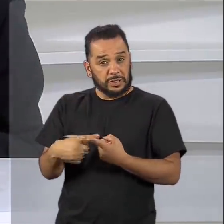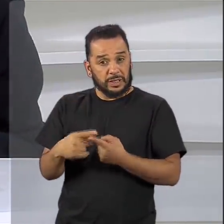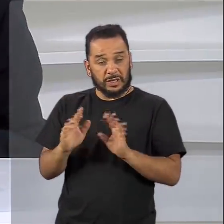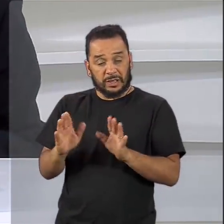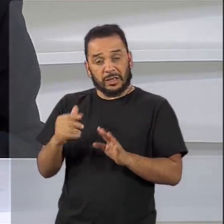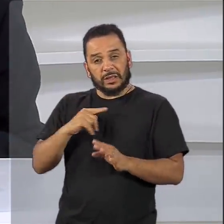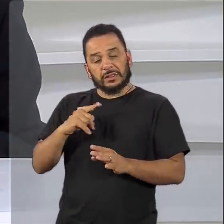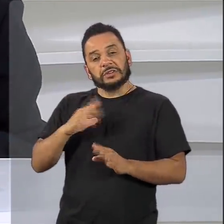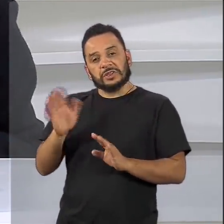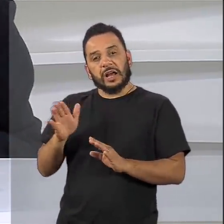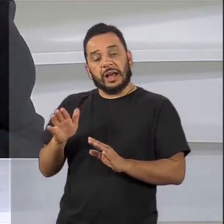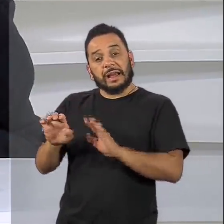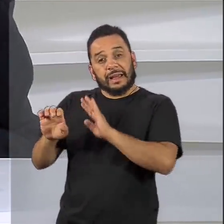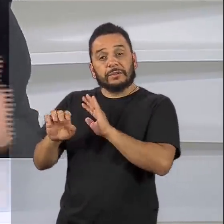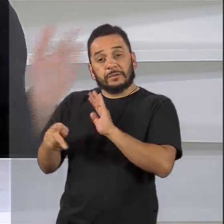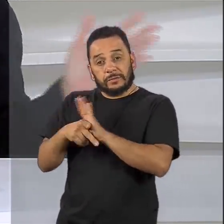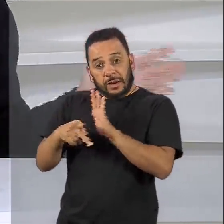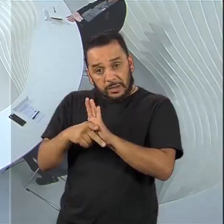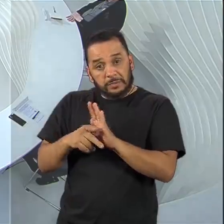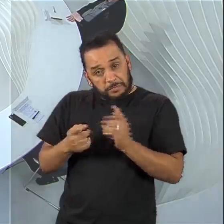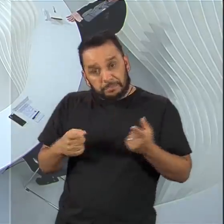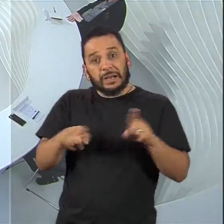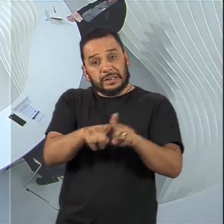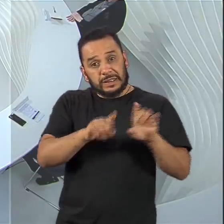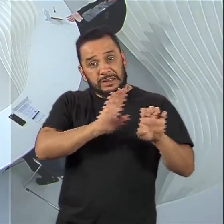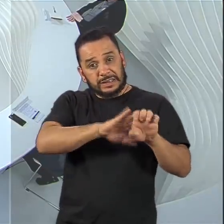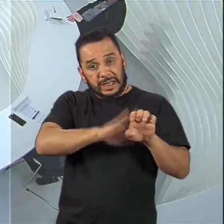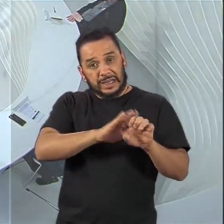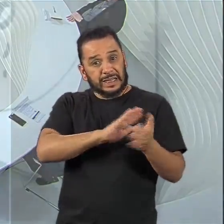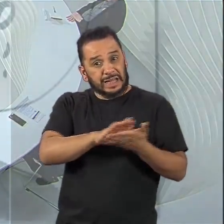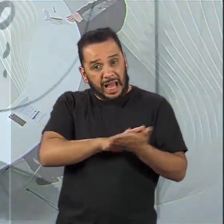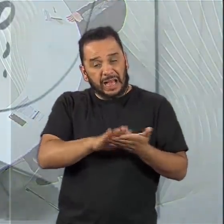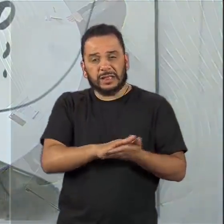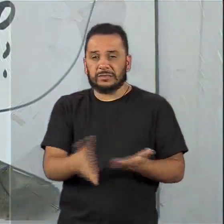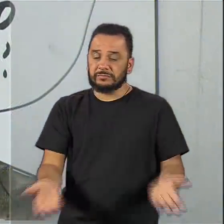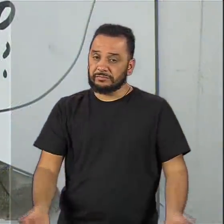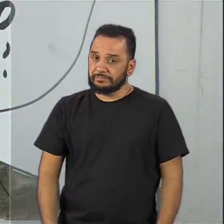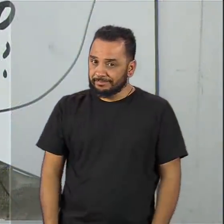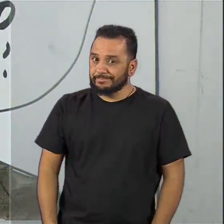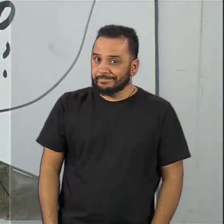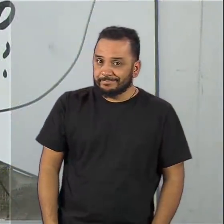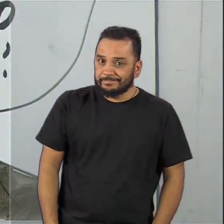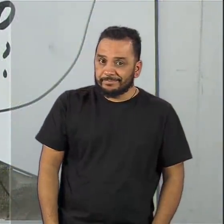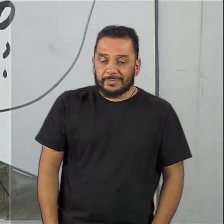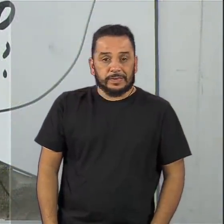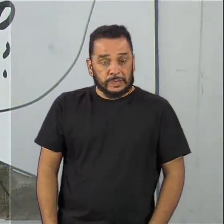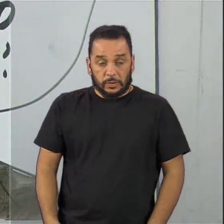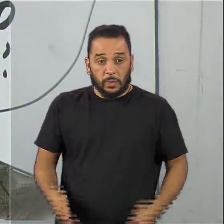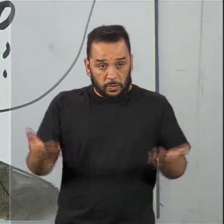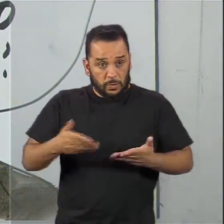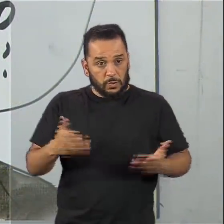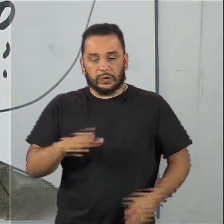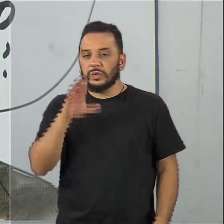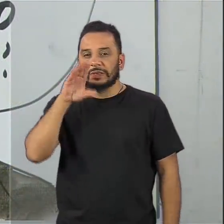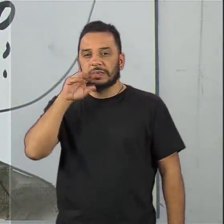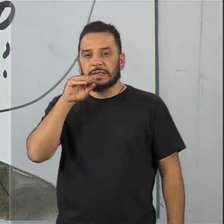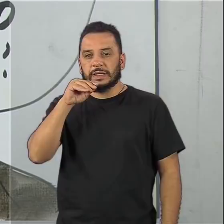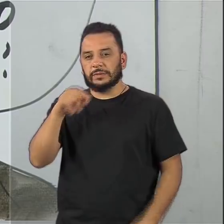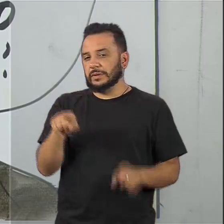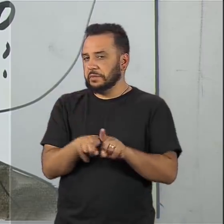e perdeu o que ela tinha, que era a direita. Exato. Ela ficou no limbo. E hoje é isso que o Ciro tem ao lado dele. Não vai ganhar nada com esse